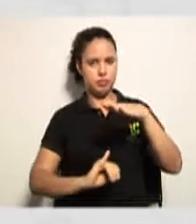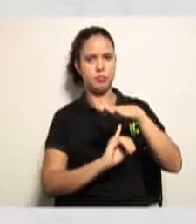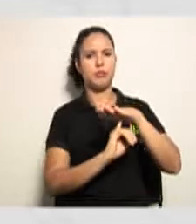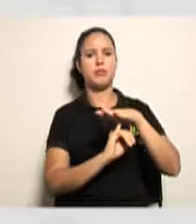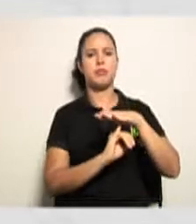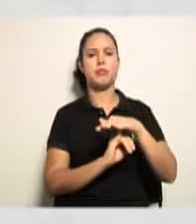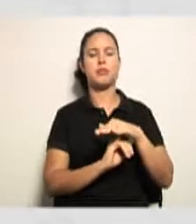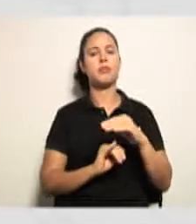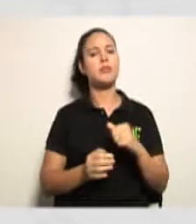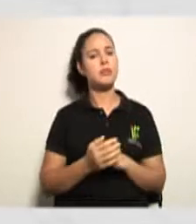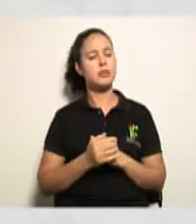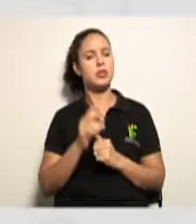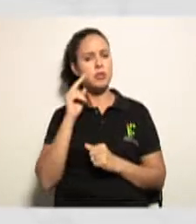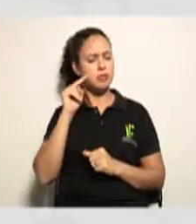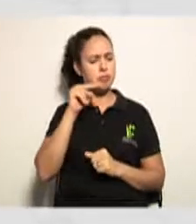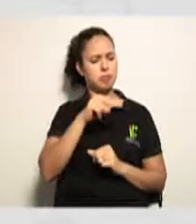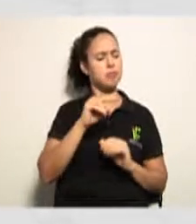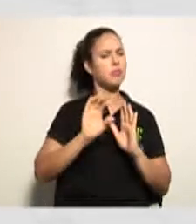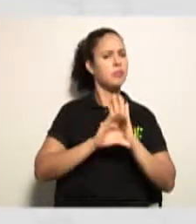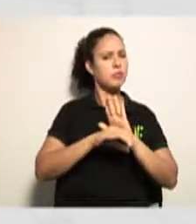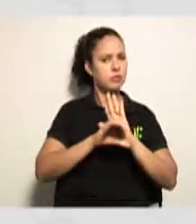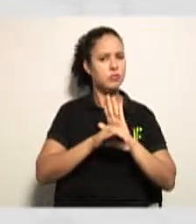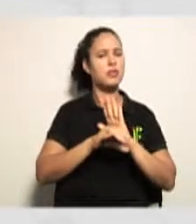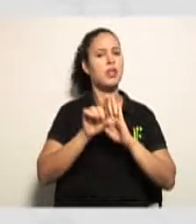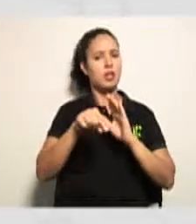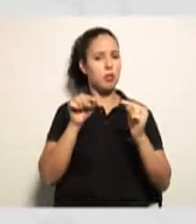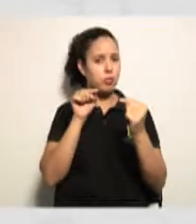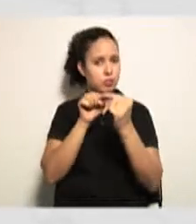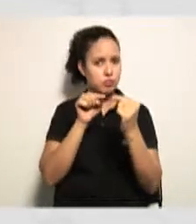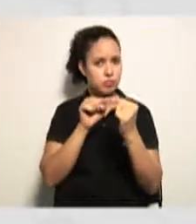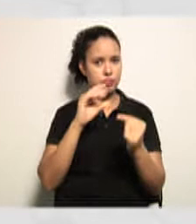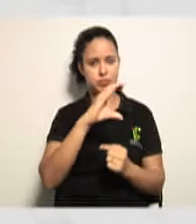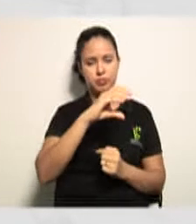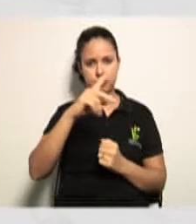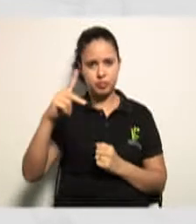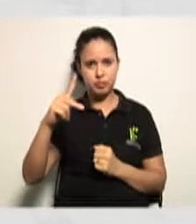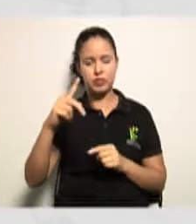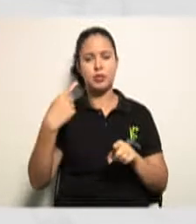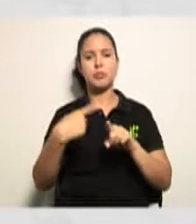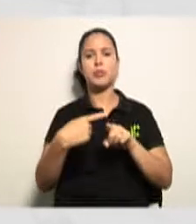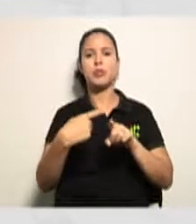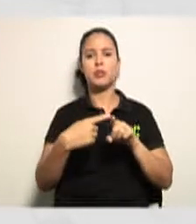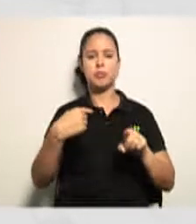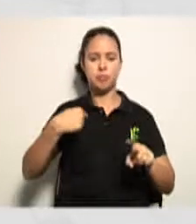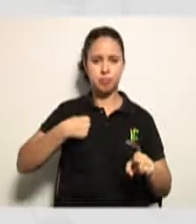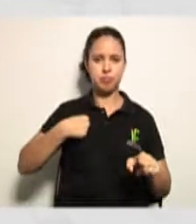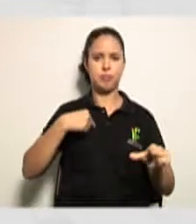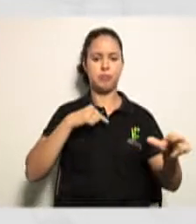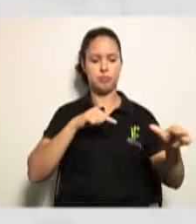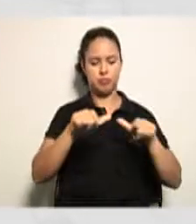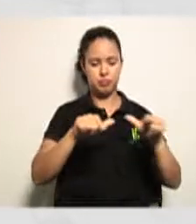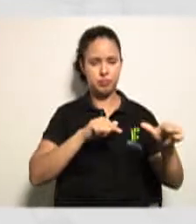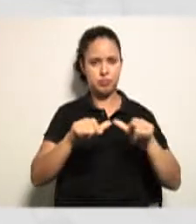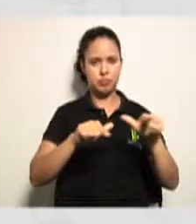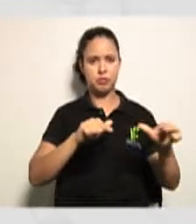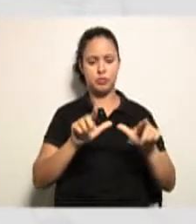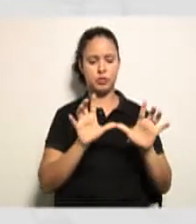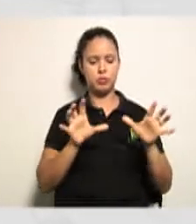se enquadra muito bem numa cooperativa. Eu vou trabalhar coletivamente,